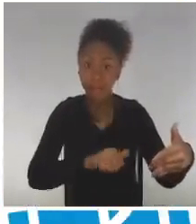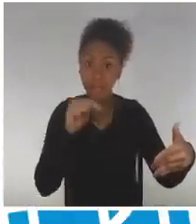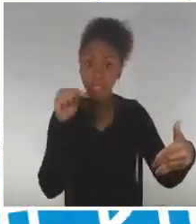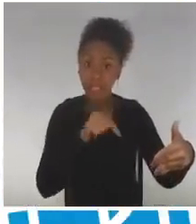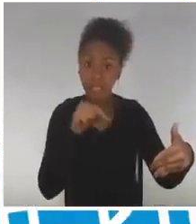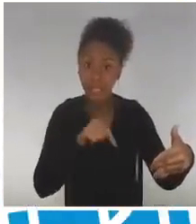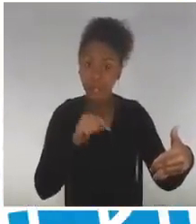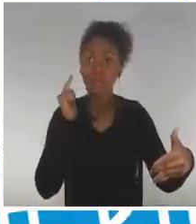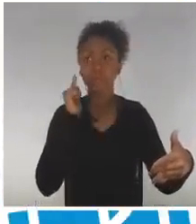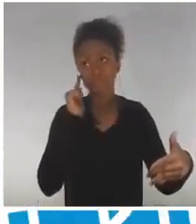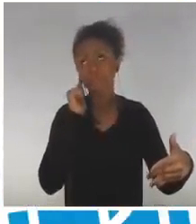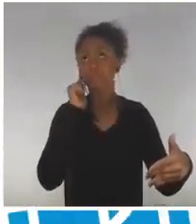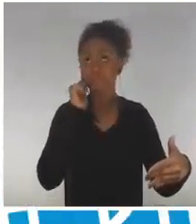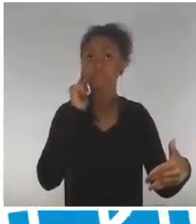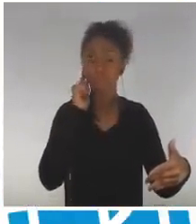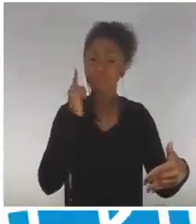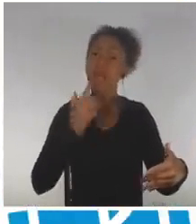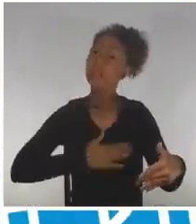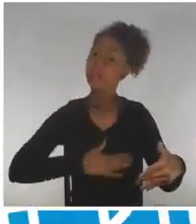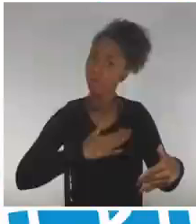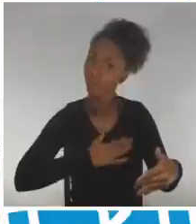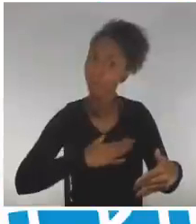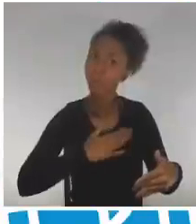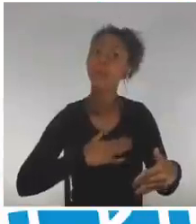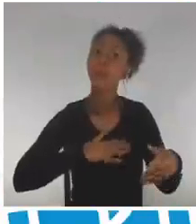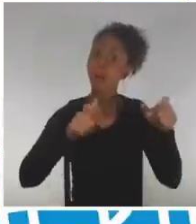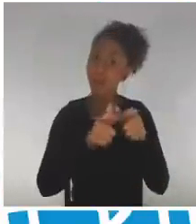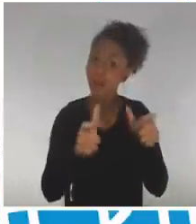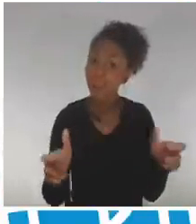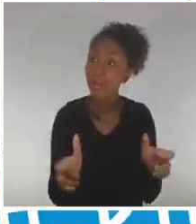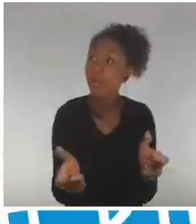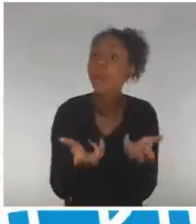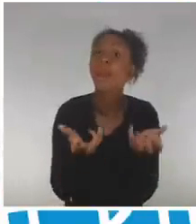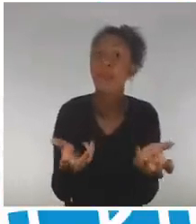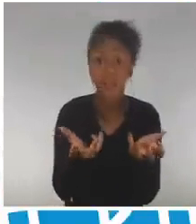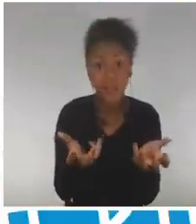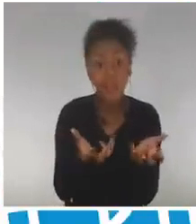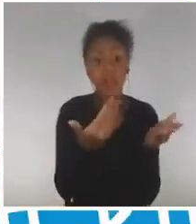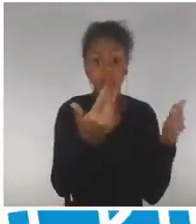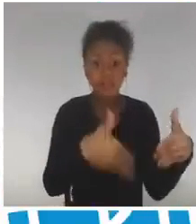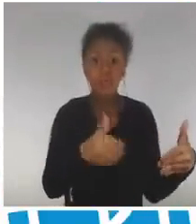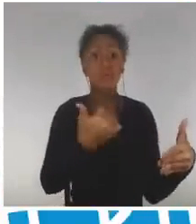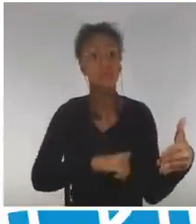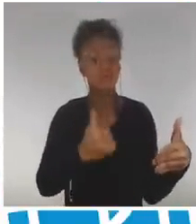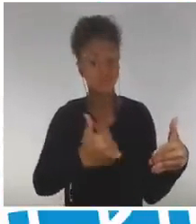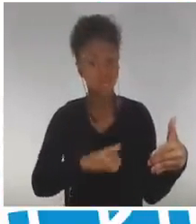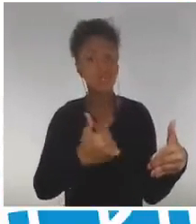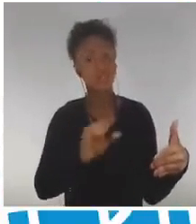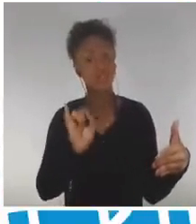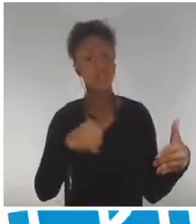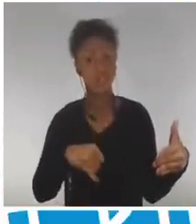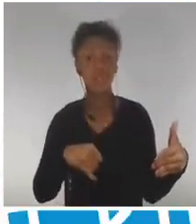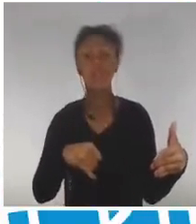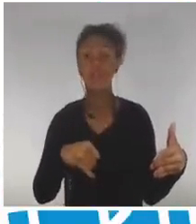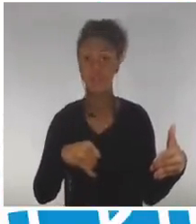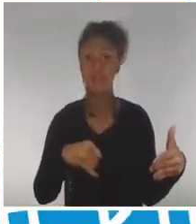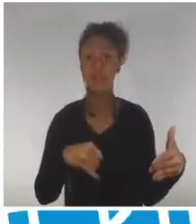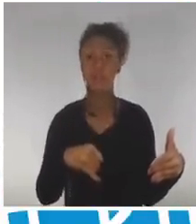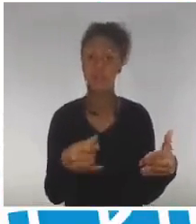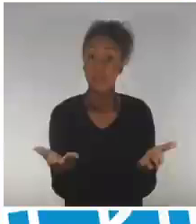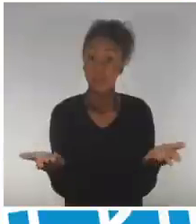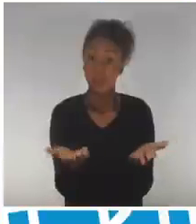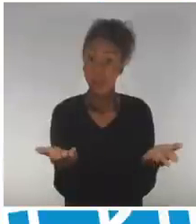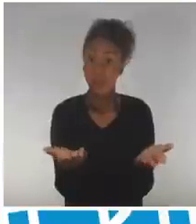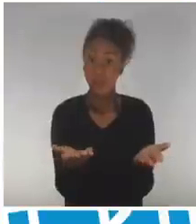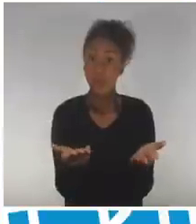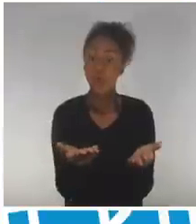tranquila, ela é desejada por muitos, ela é desejável, e ela virou o grande norte que